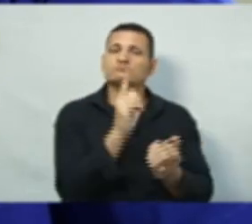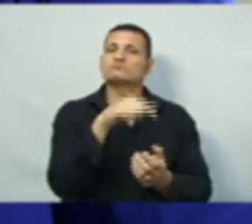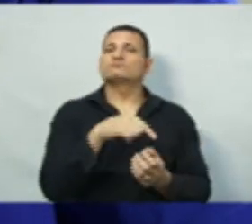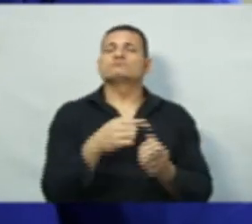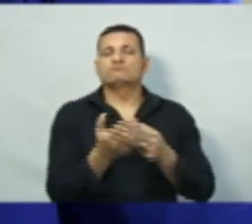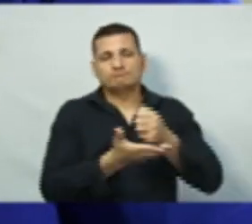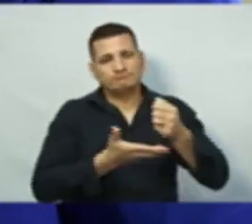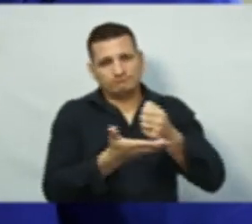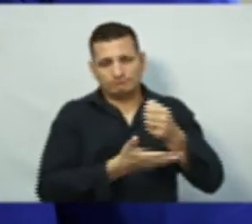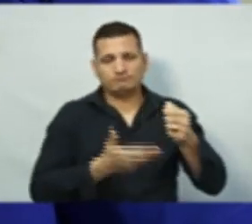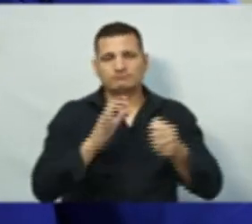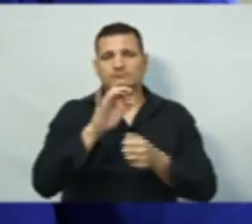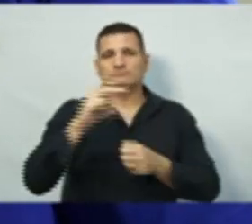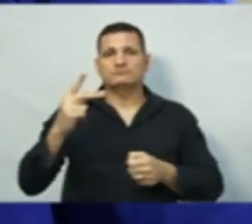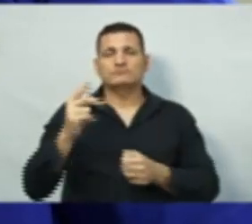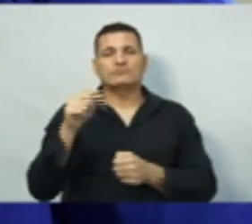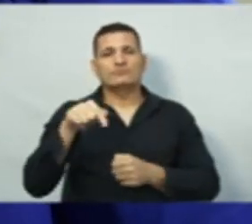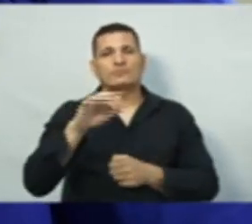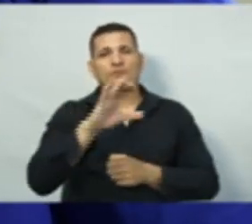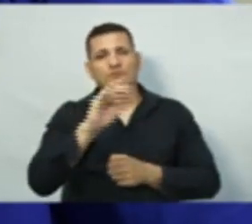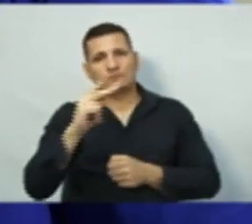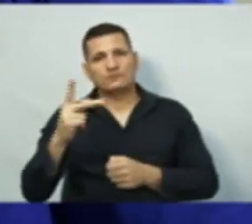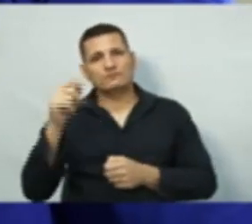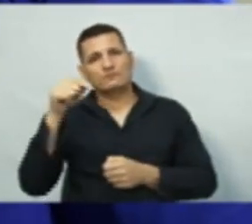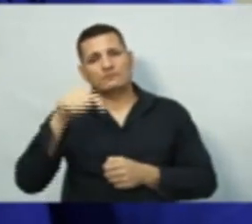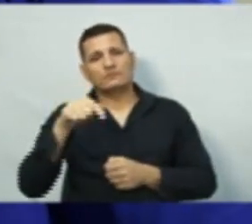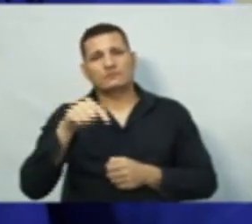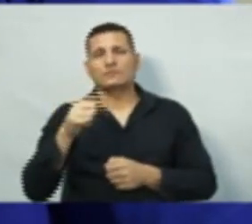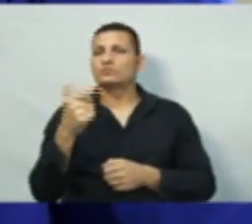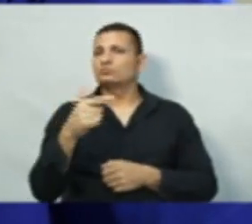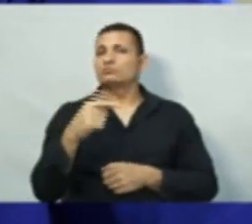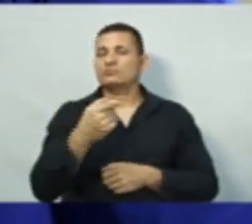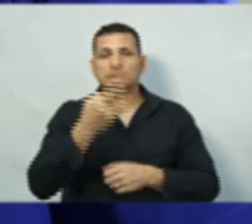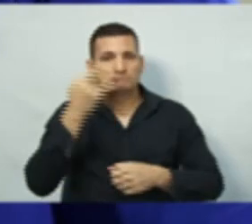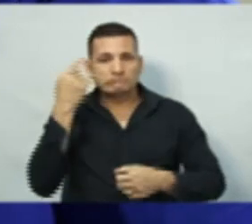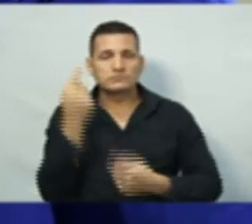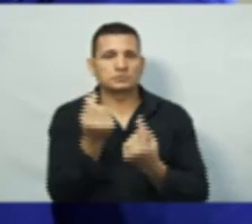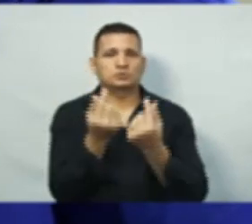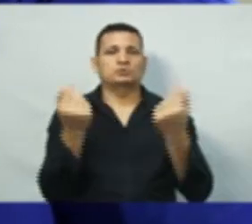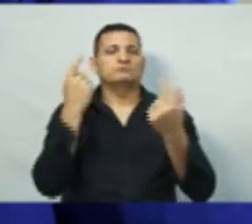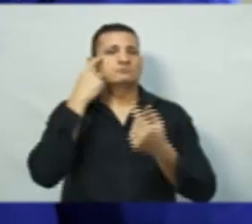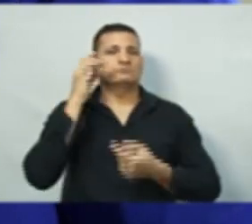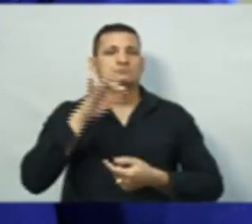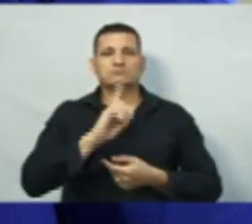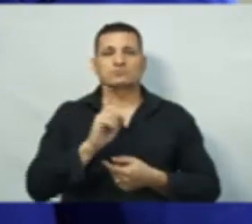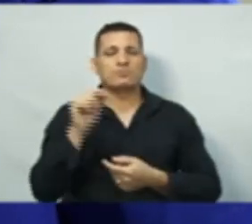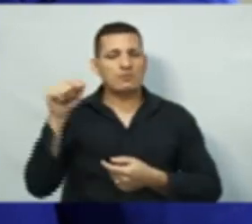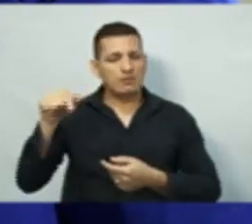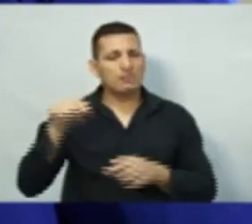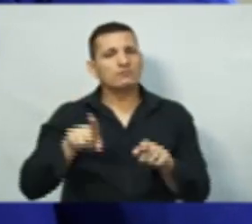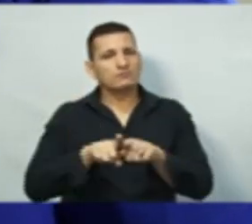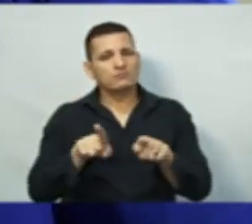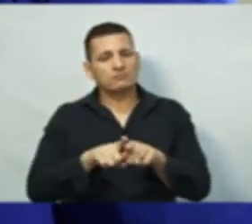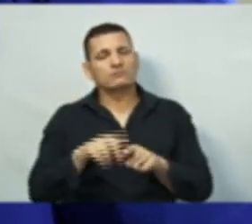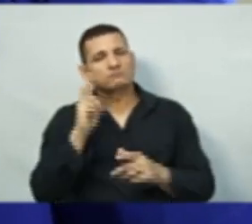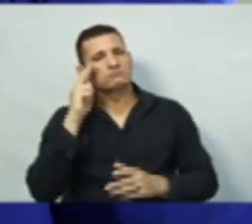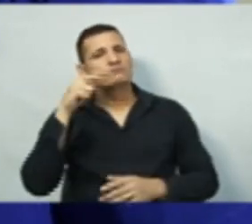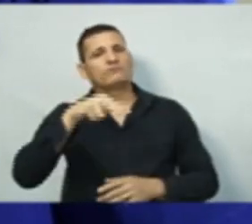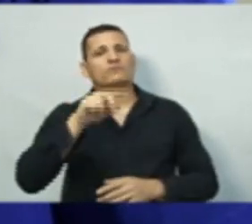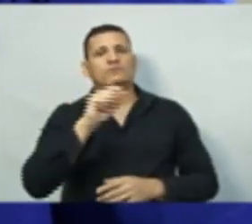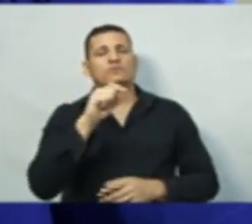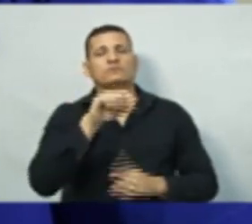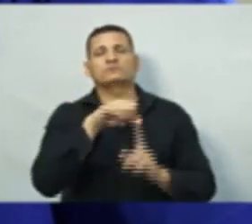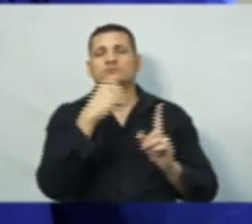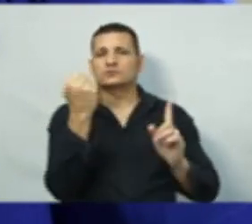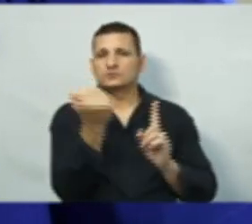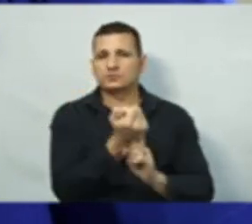cooperativismo. A cooperativa ela não tem fins lucrativos, mas ela também visa muito a parte social do